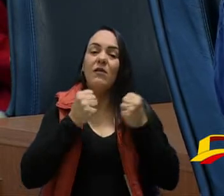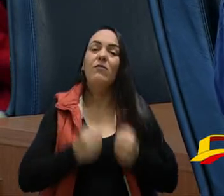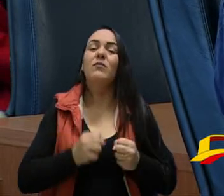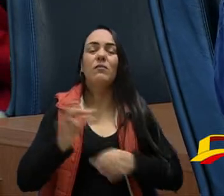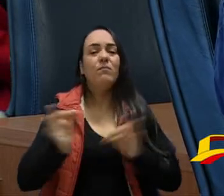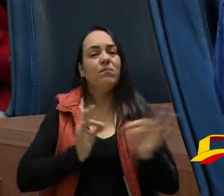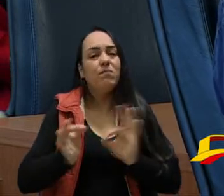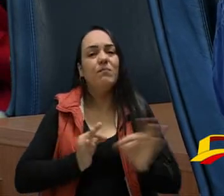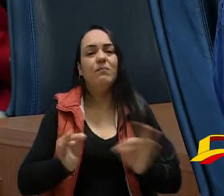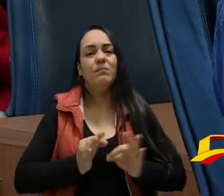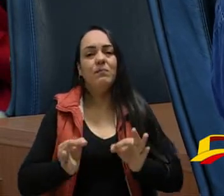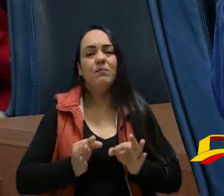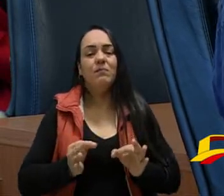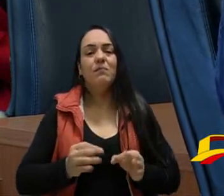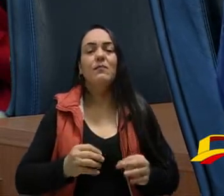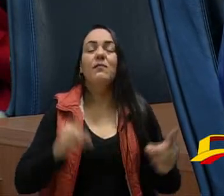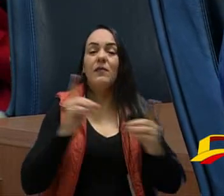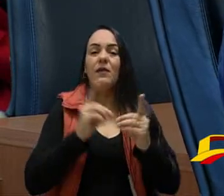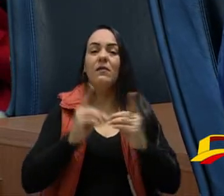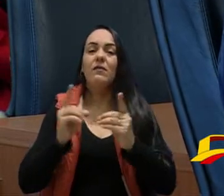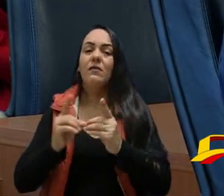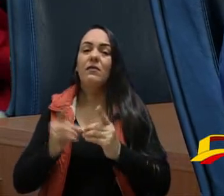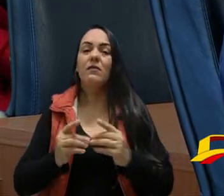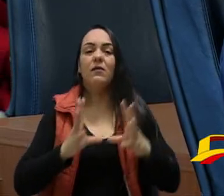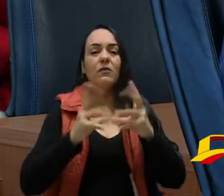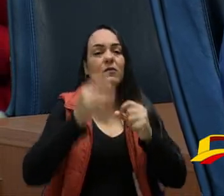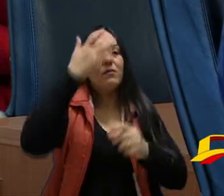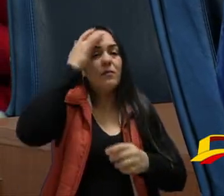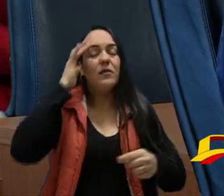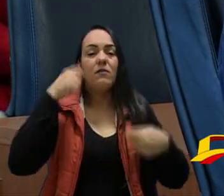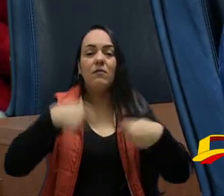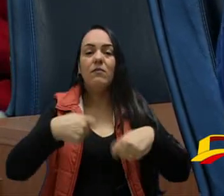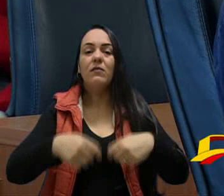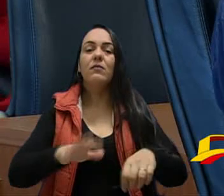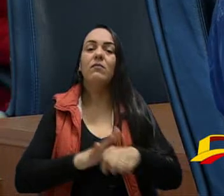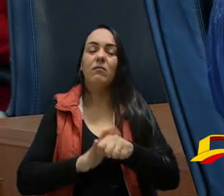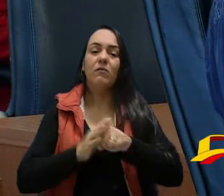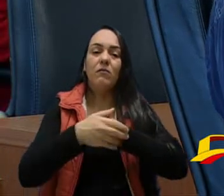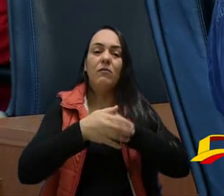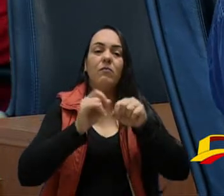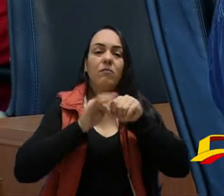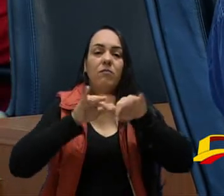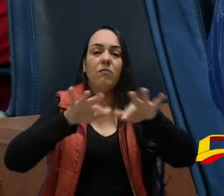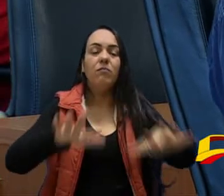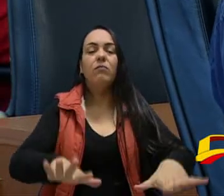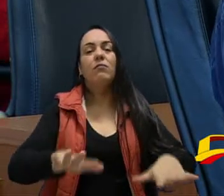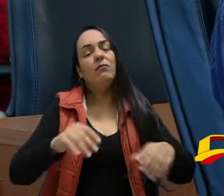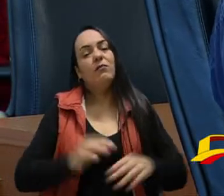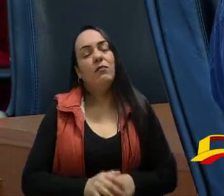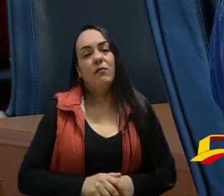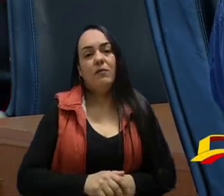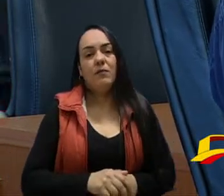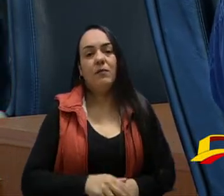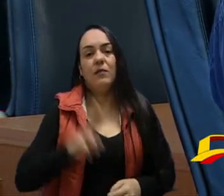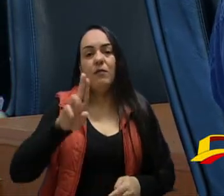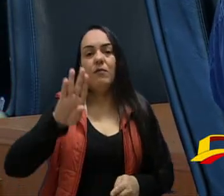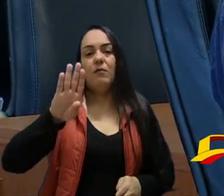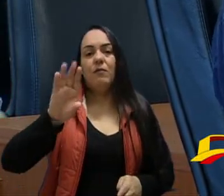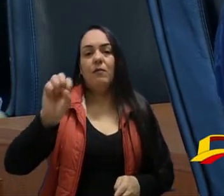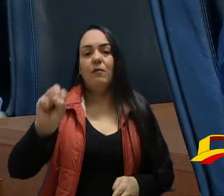já está preparados já para ir atender nesses casos mais urgentes aí na porta de entrada da